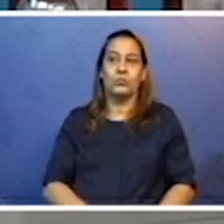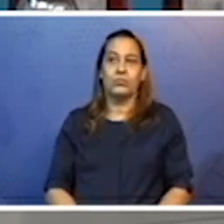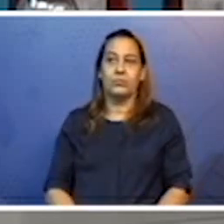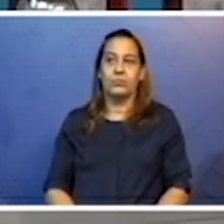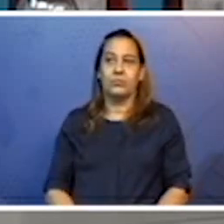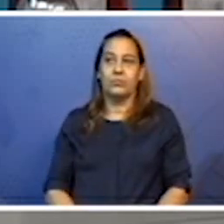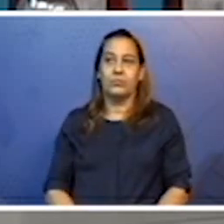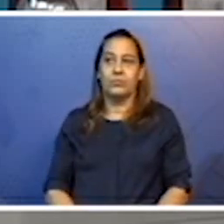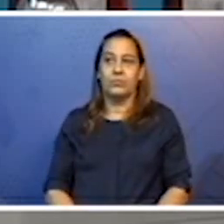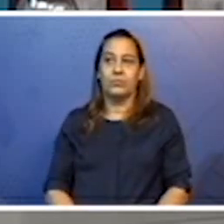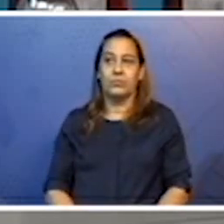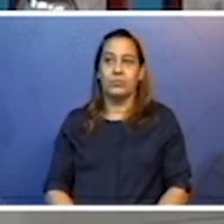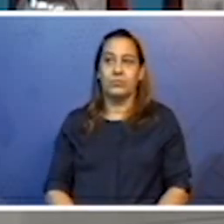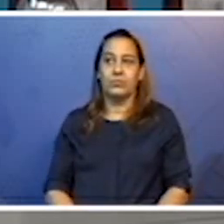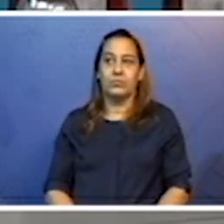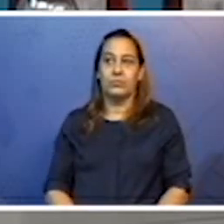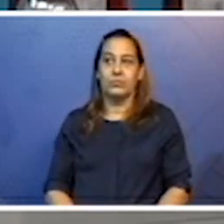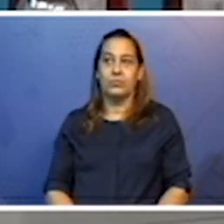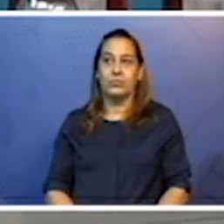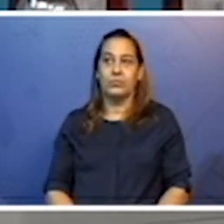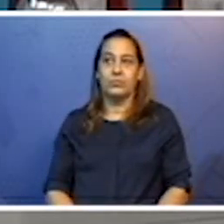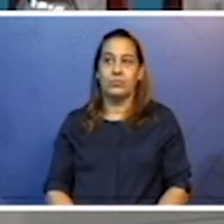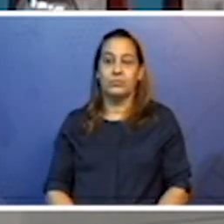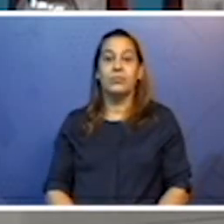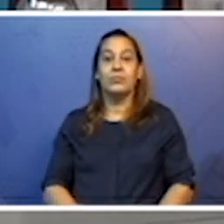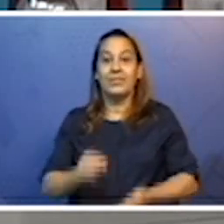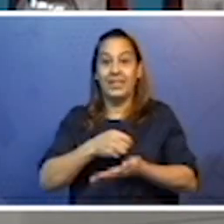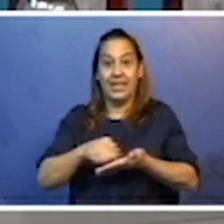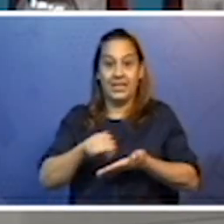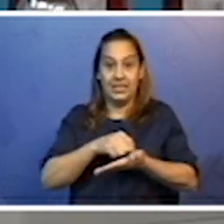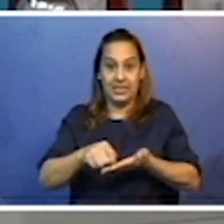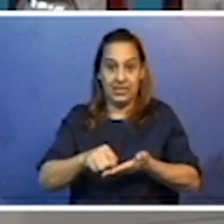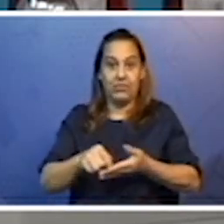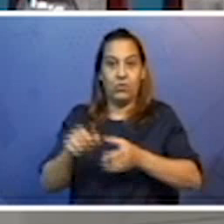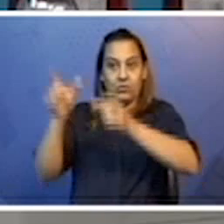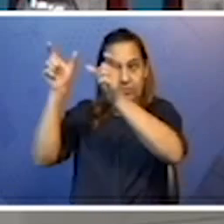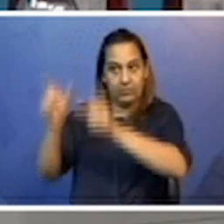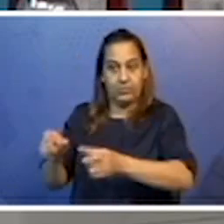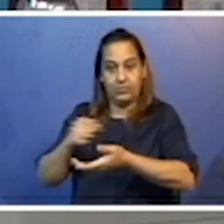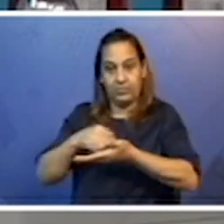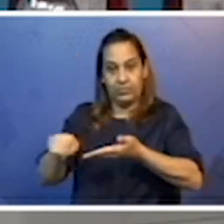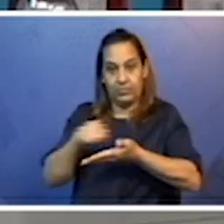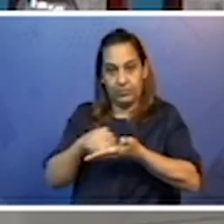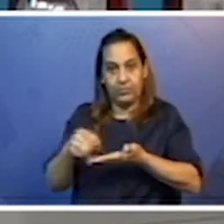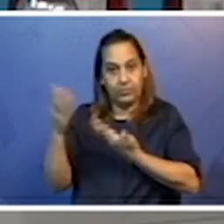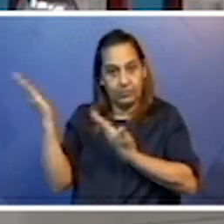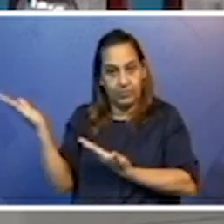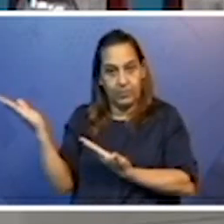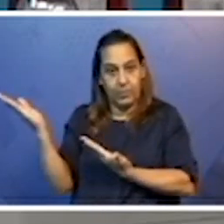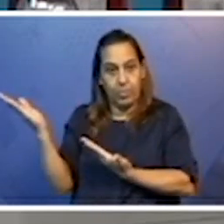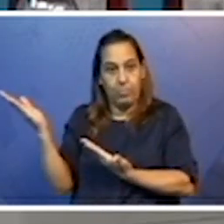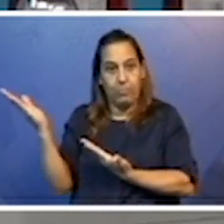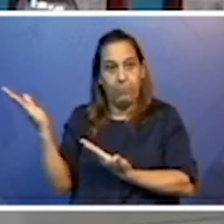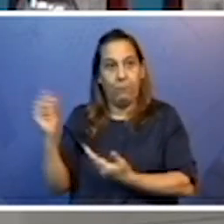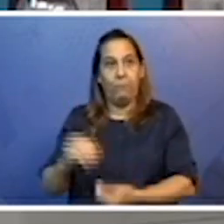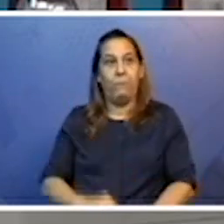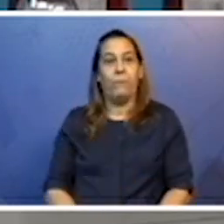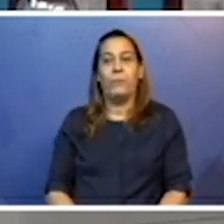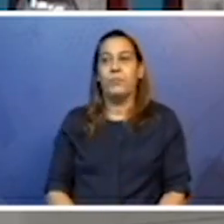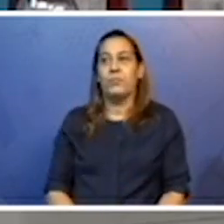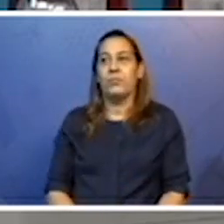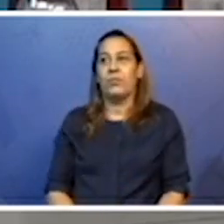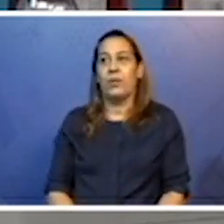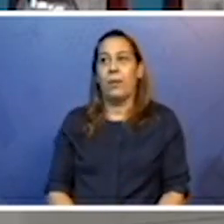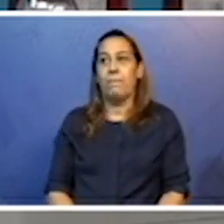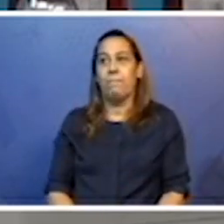tenho que encher esse daqui? Coloquem lá na segunda linha da coluninha do meio, tá? Agora a